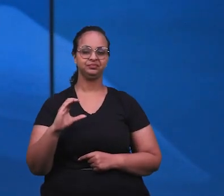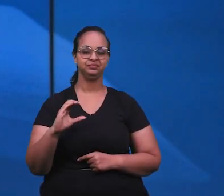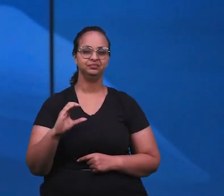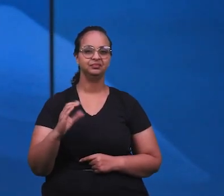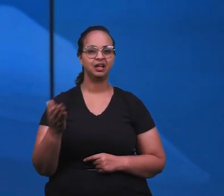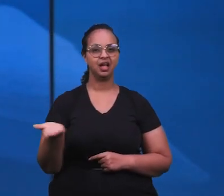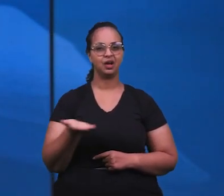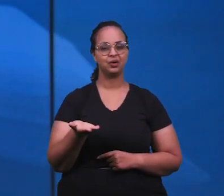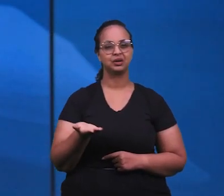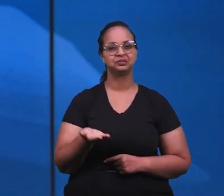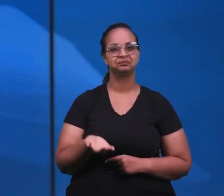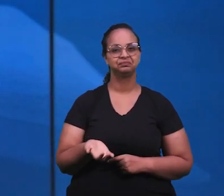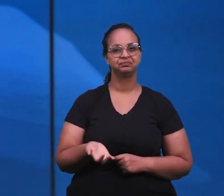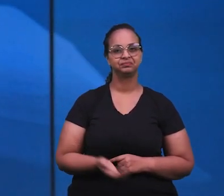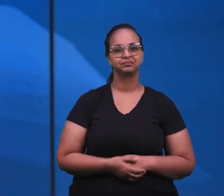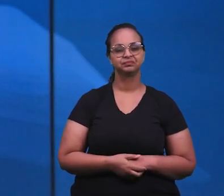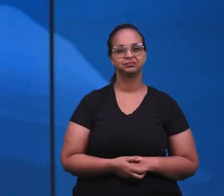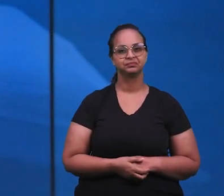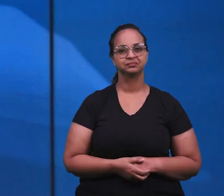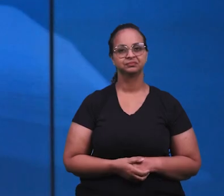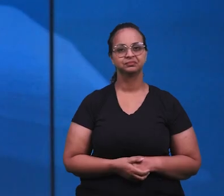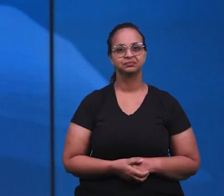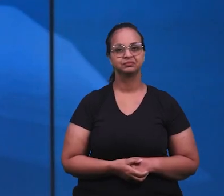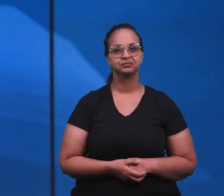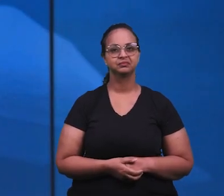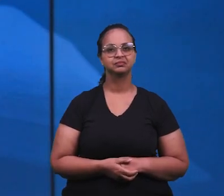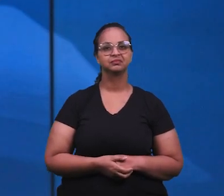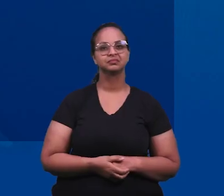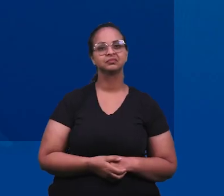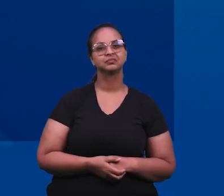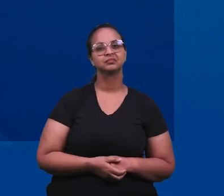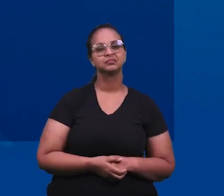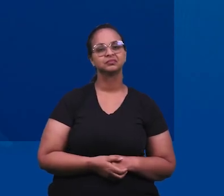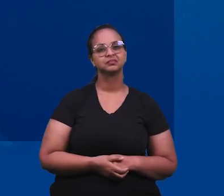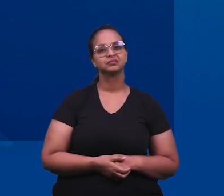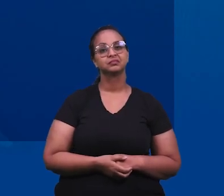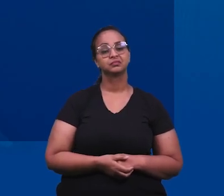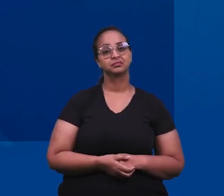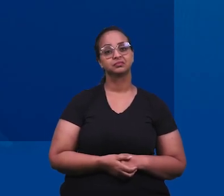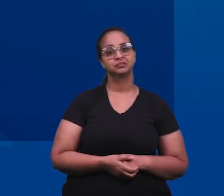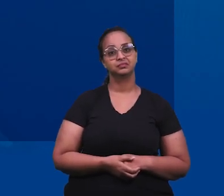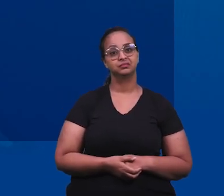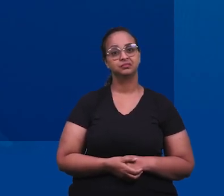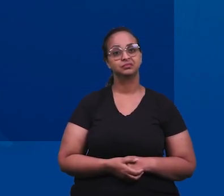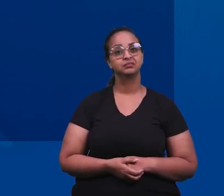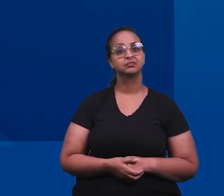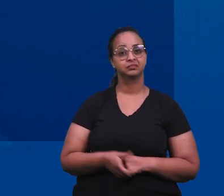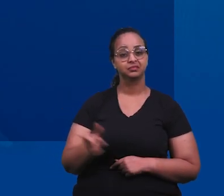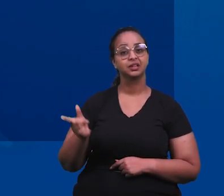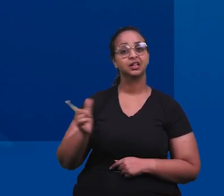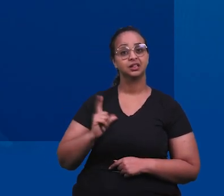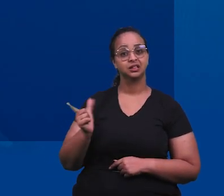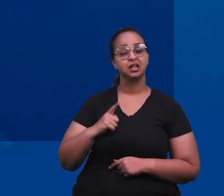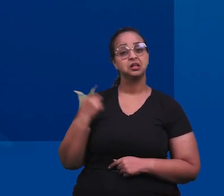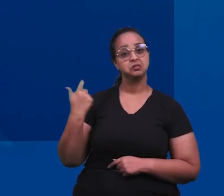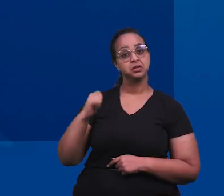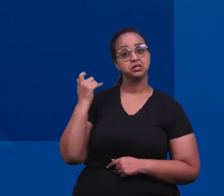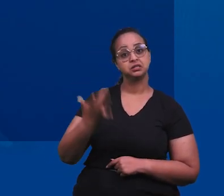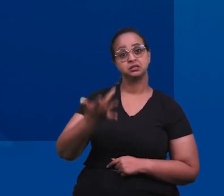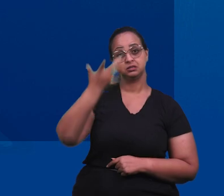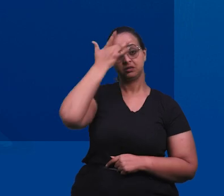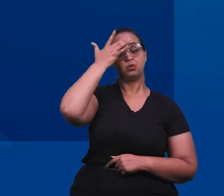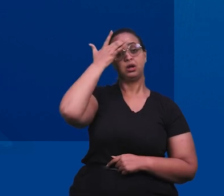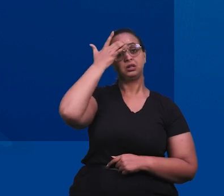relacionado à parte do versículo 3. Amém? A paz do Senhor, vamos lá. Em terceiro lugar, guarda o que tem recebido e